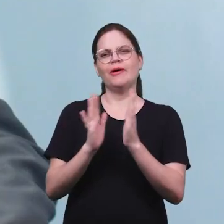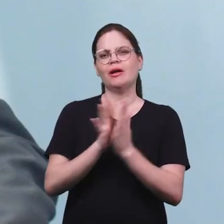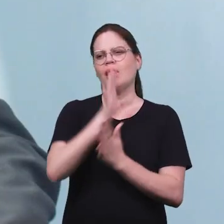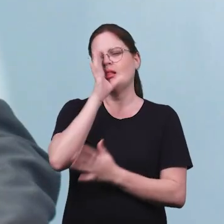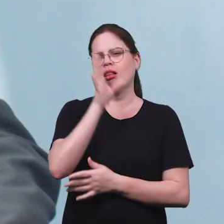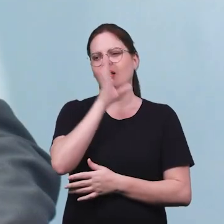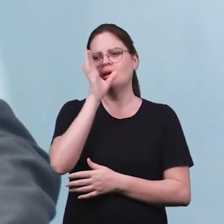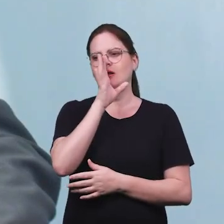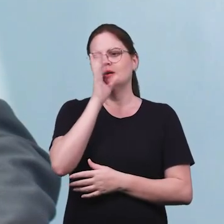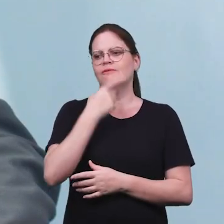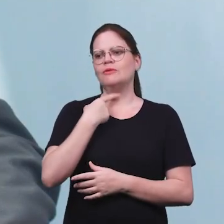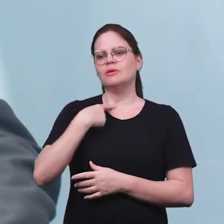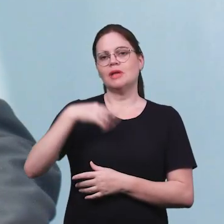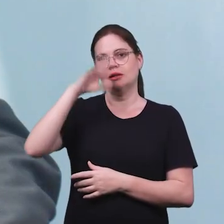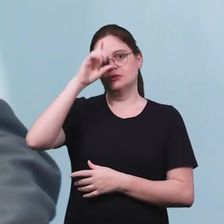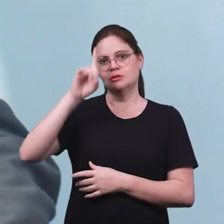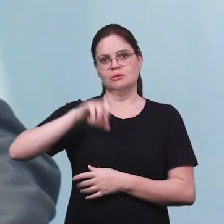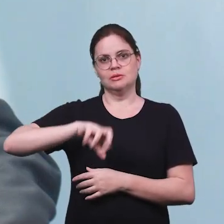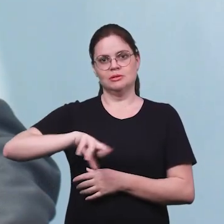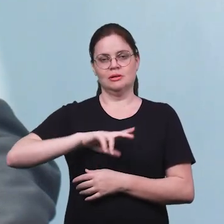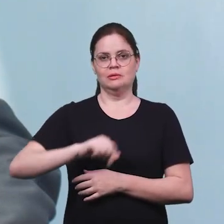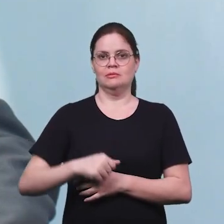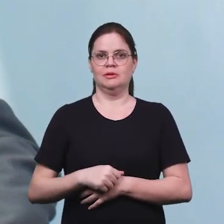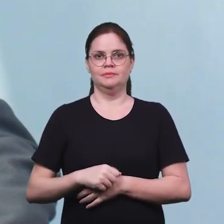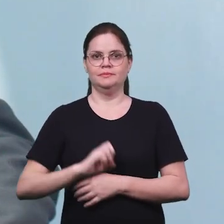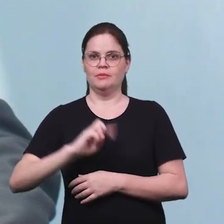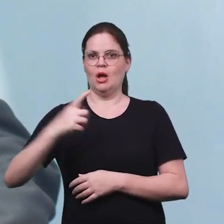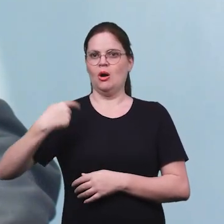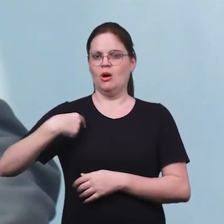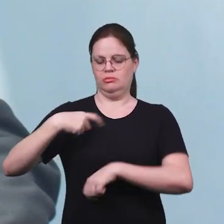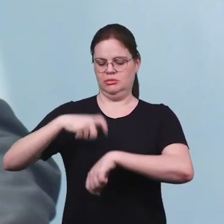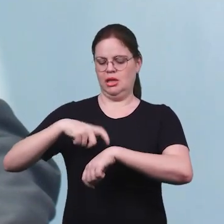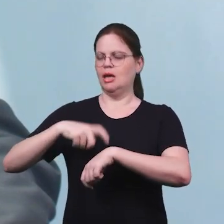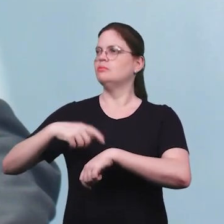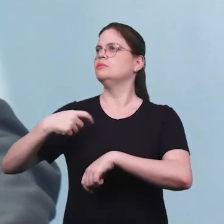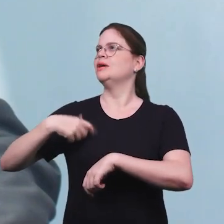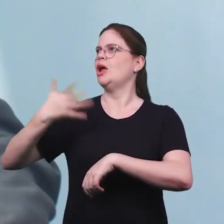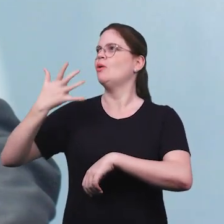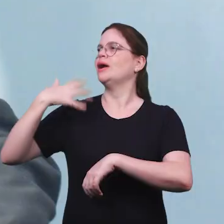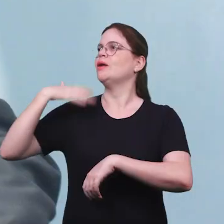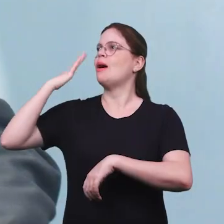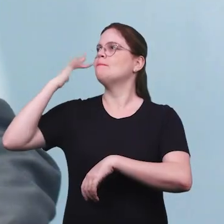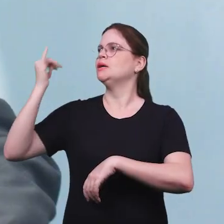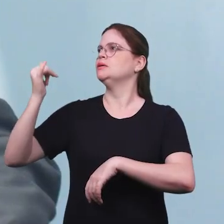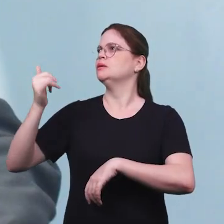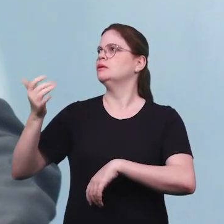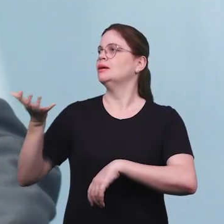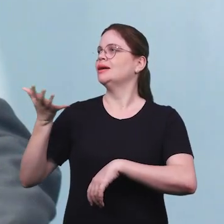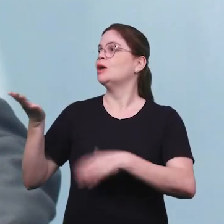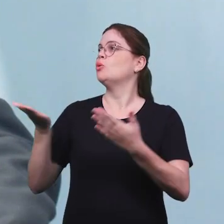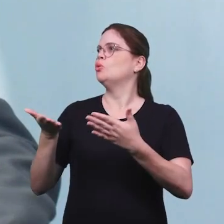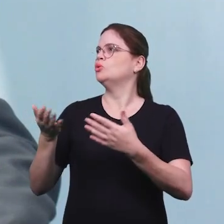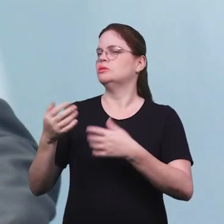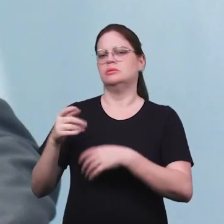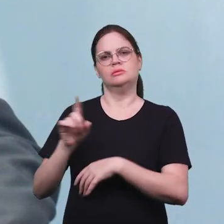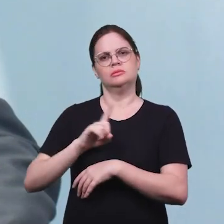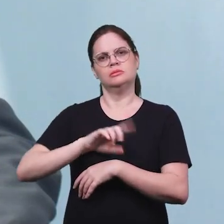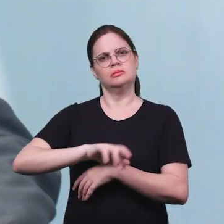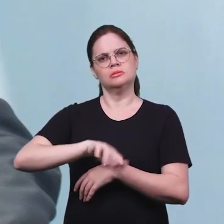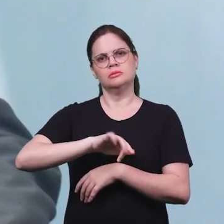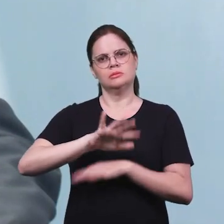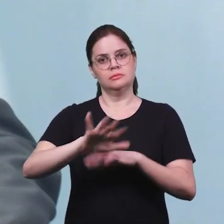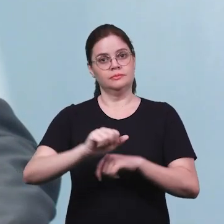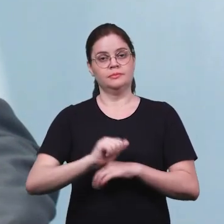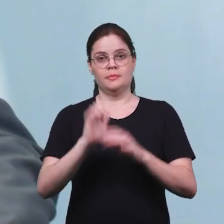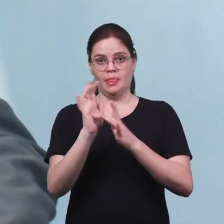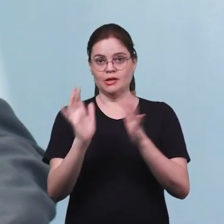é da vontade de Deus. E nem colocar tempo. Deus, eu quero isso para hoje. Não. O próprio Senhor Jesus, quando